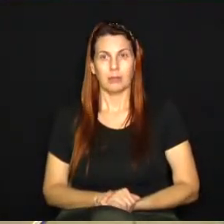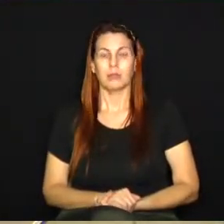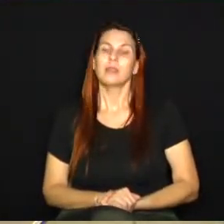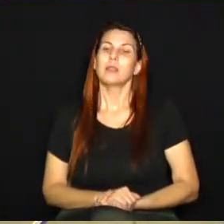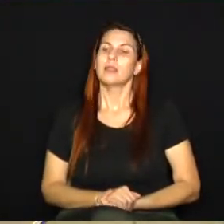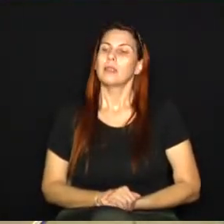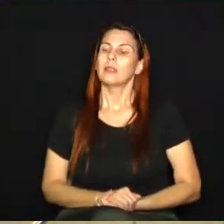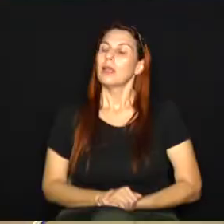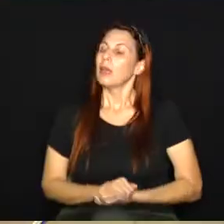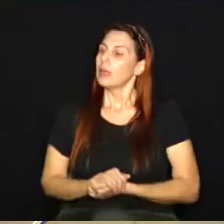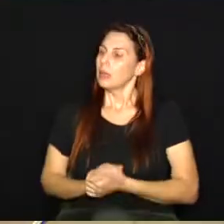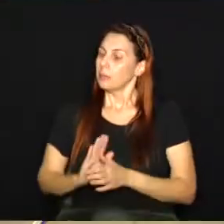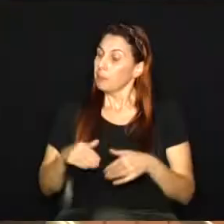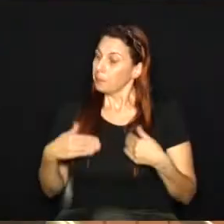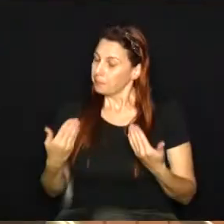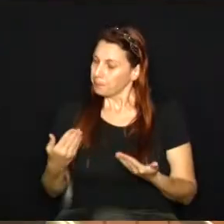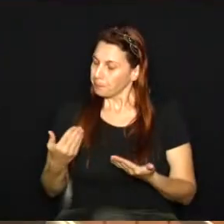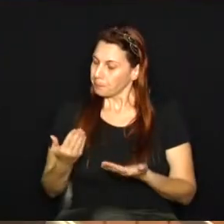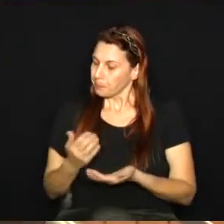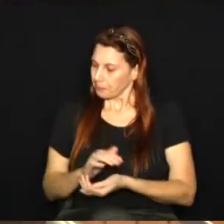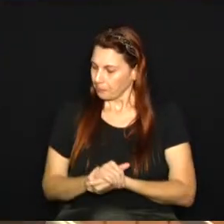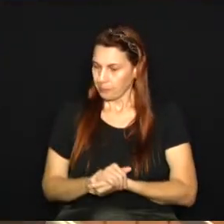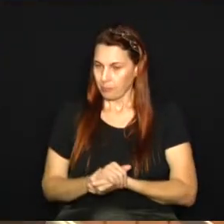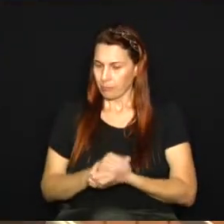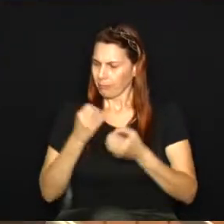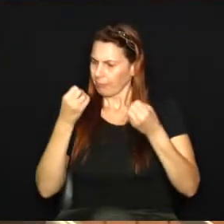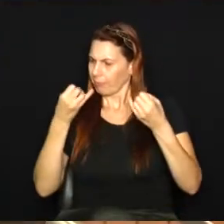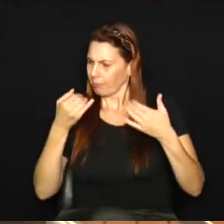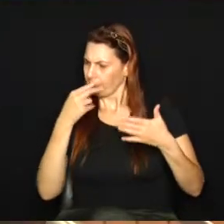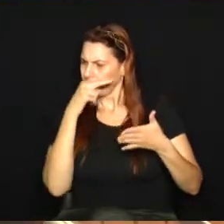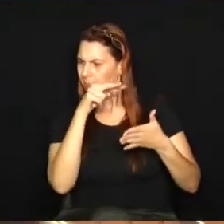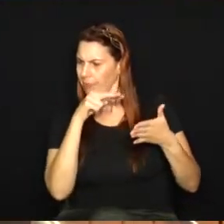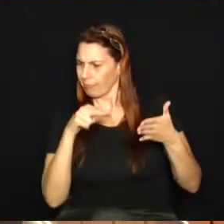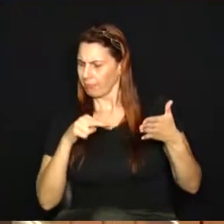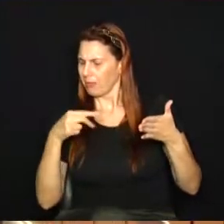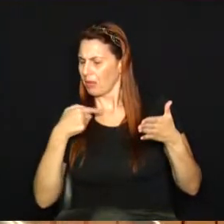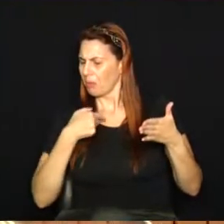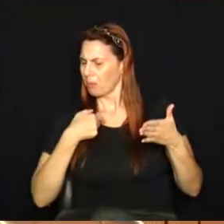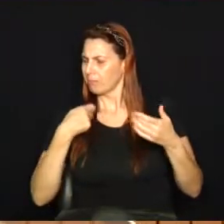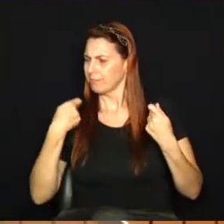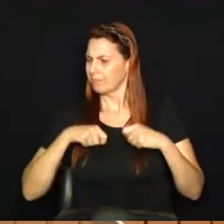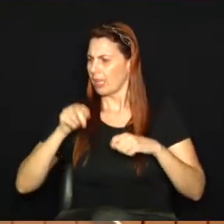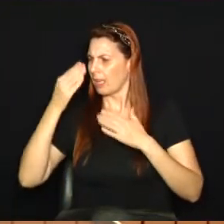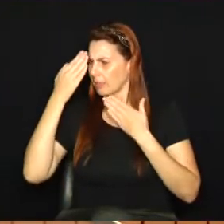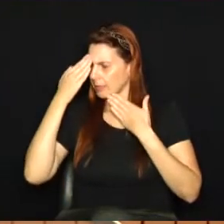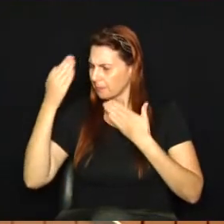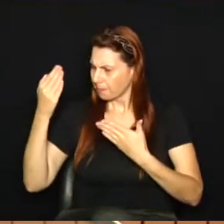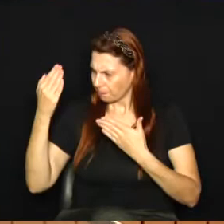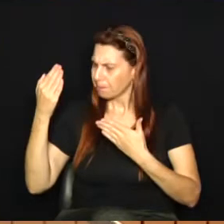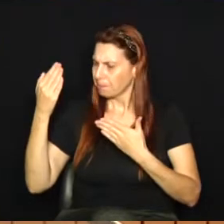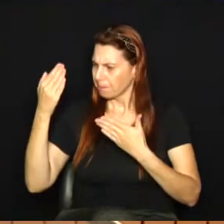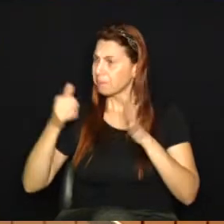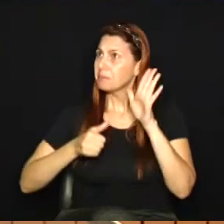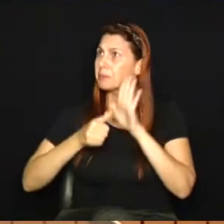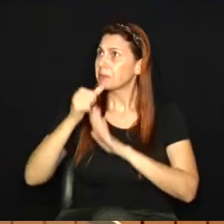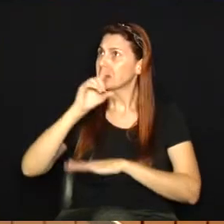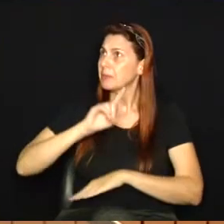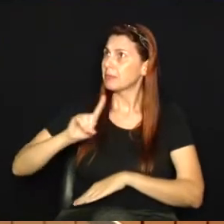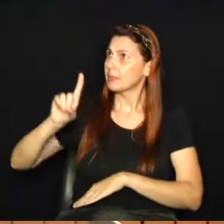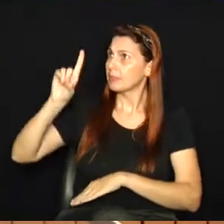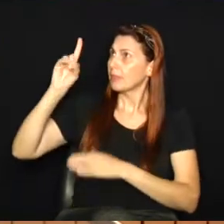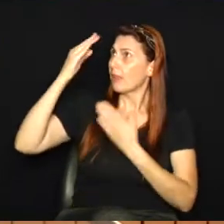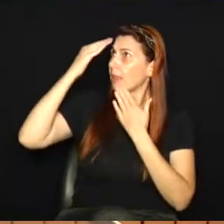Padre, pelo exposto aqui, eu só tenho a agradecer, primeiro a Deus por